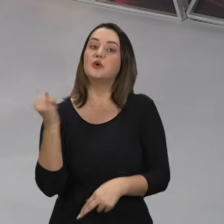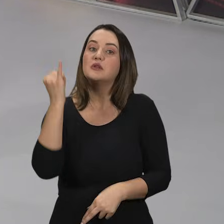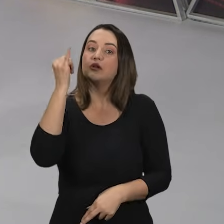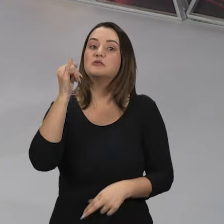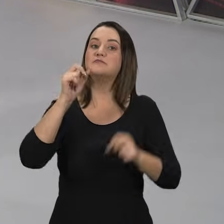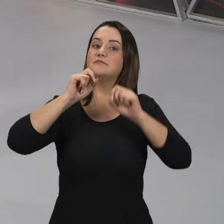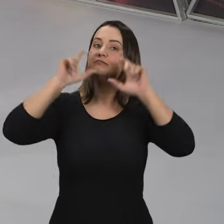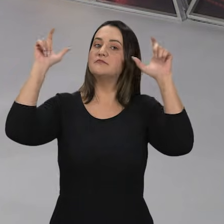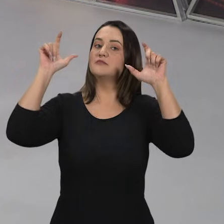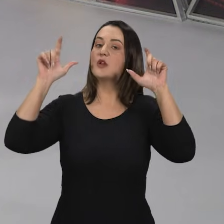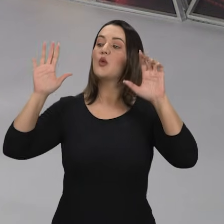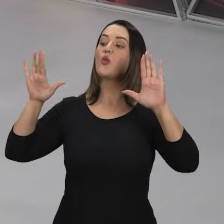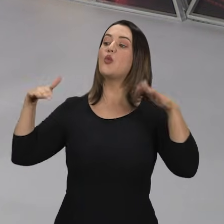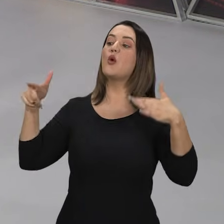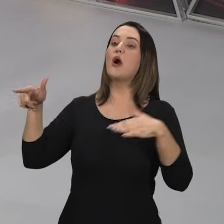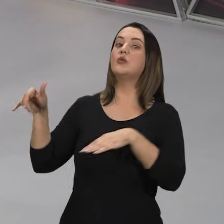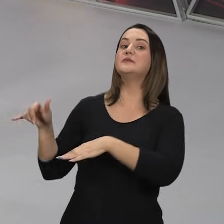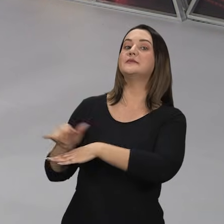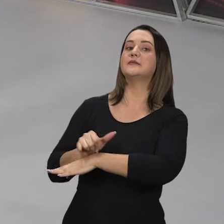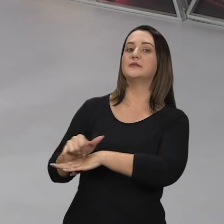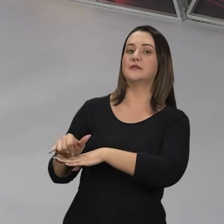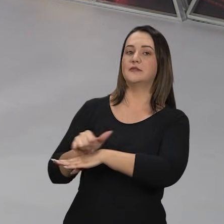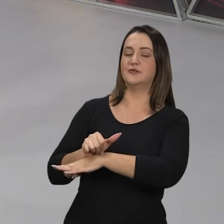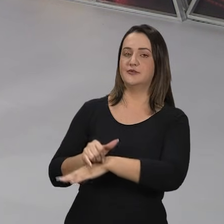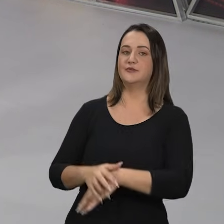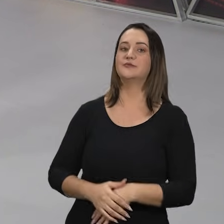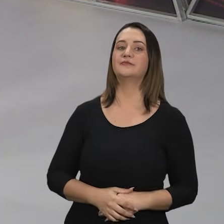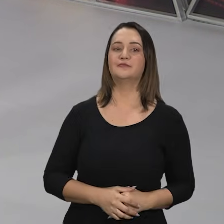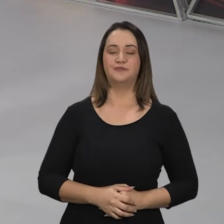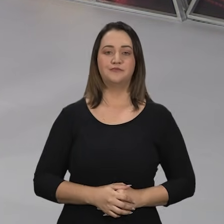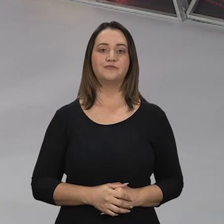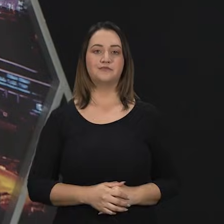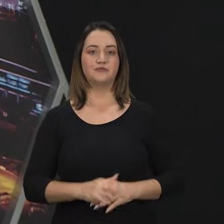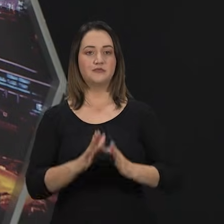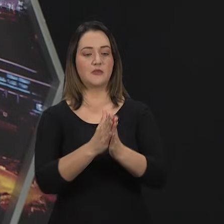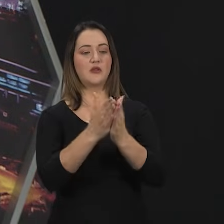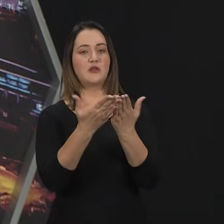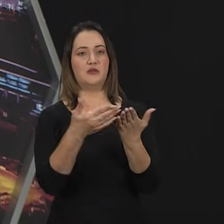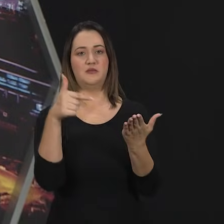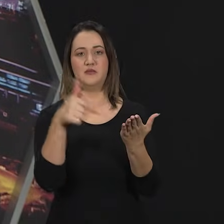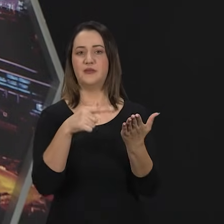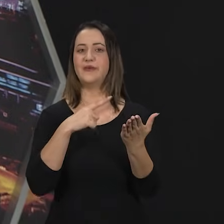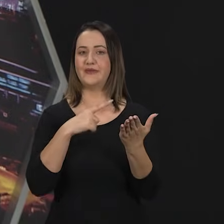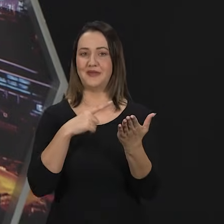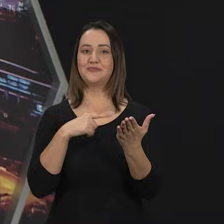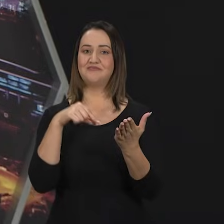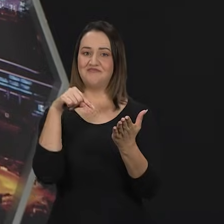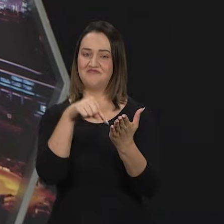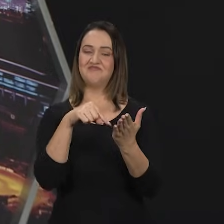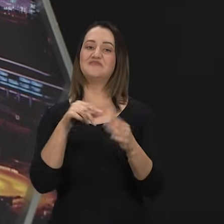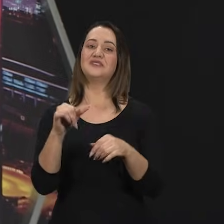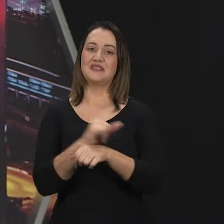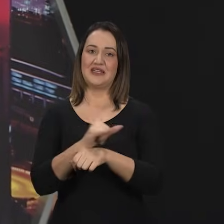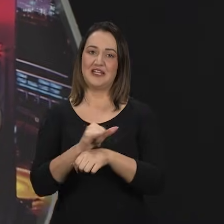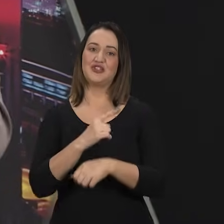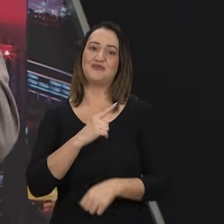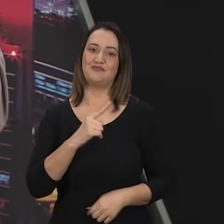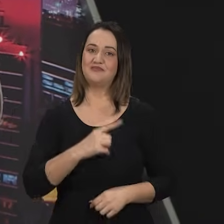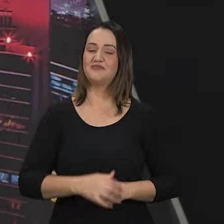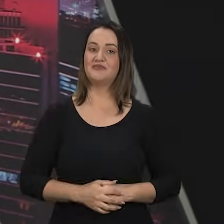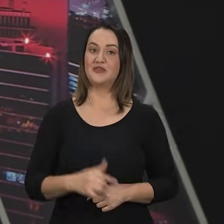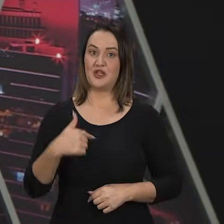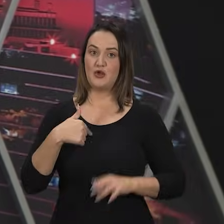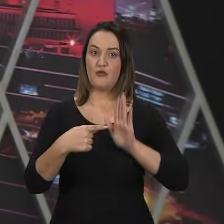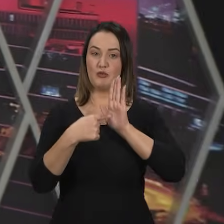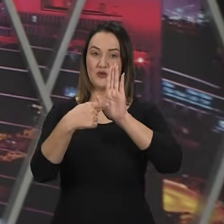é importante ficar atento a esse tema hoje. A Bíblia revela a estratégia do inimigo. A